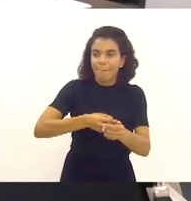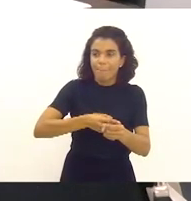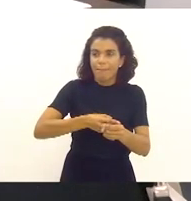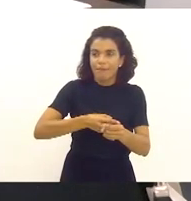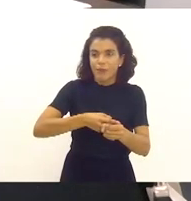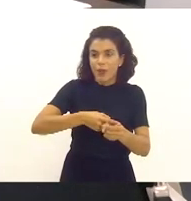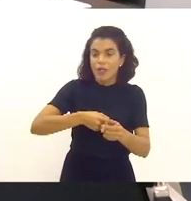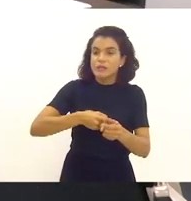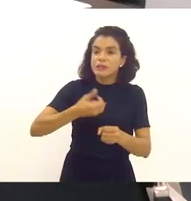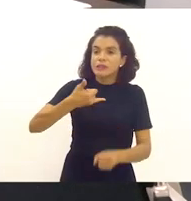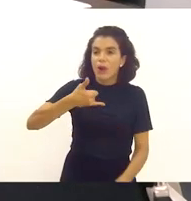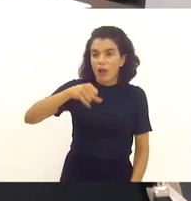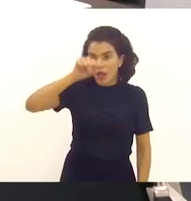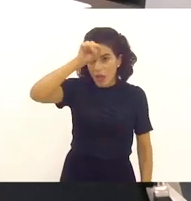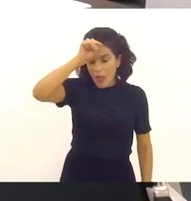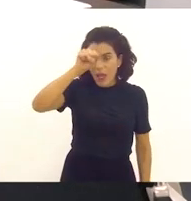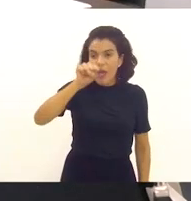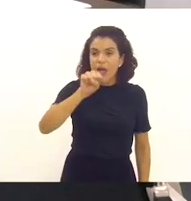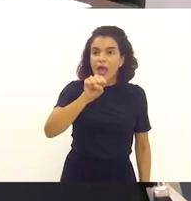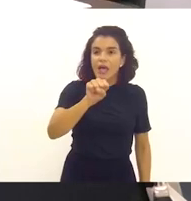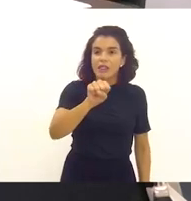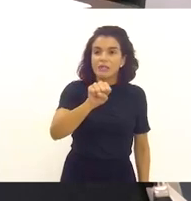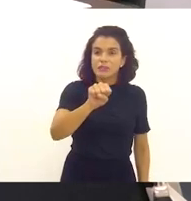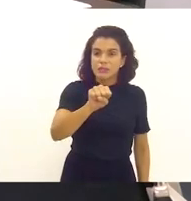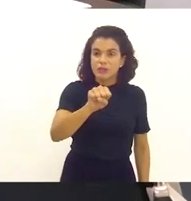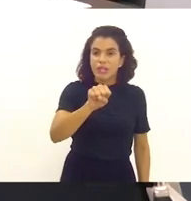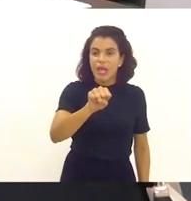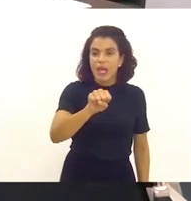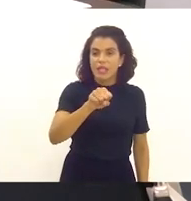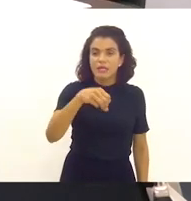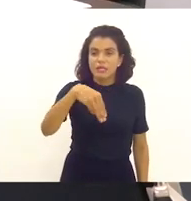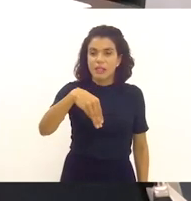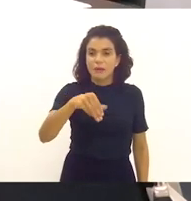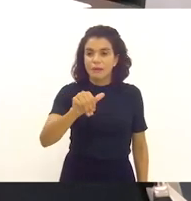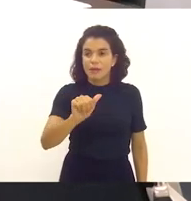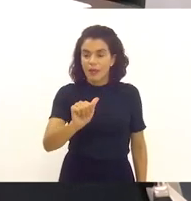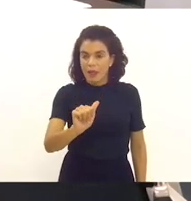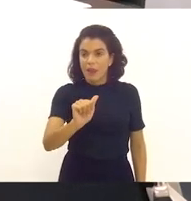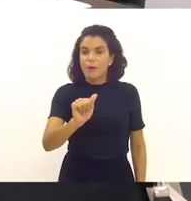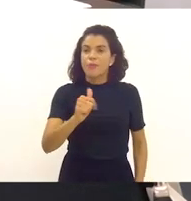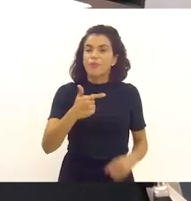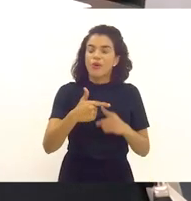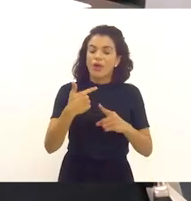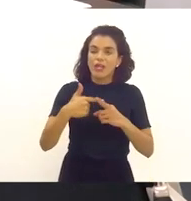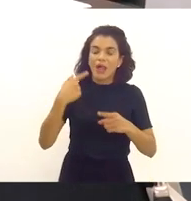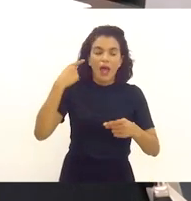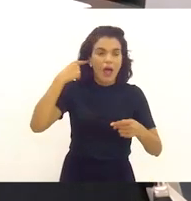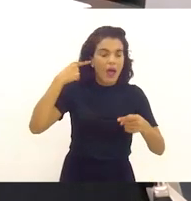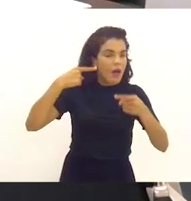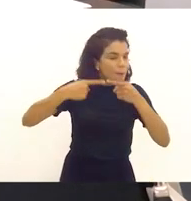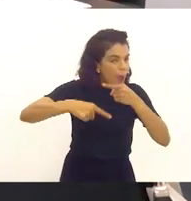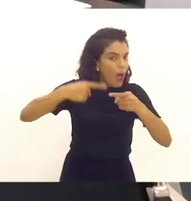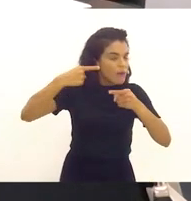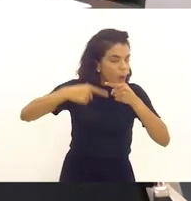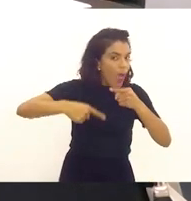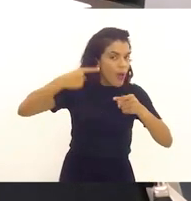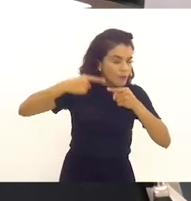Samsung SMA por favor desligar o microfone porque tá dando aqui microfone